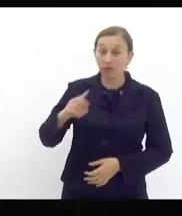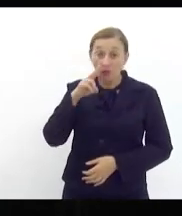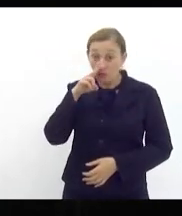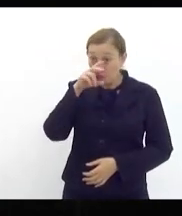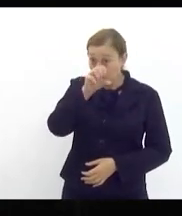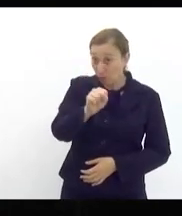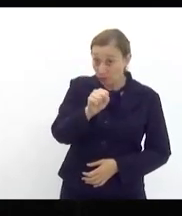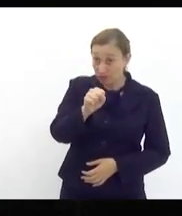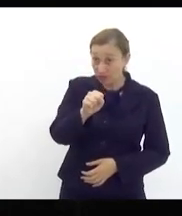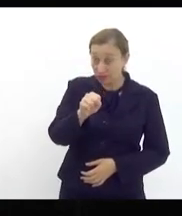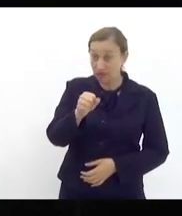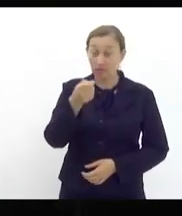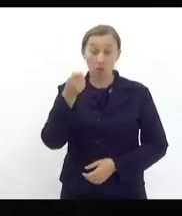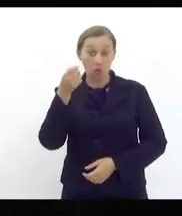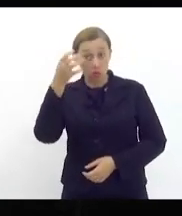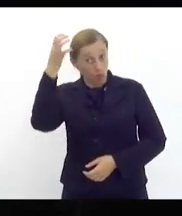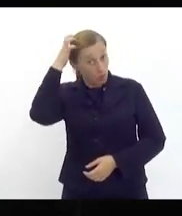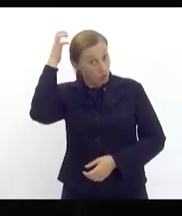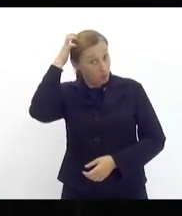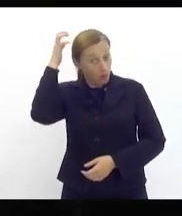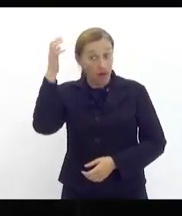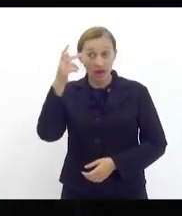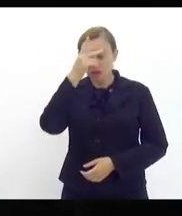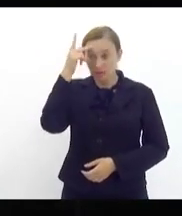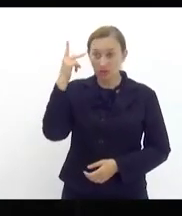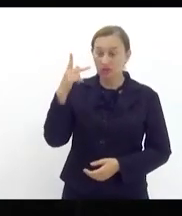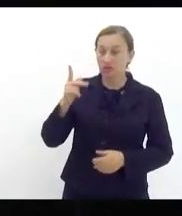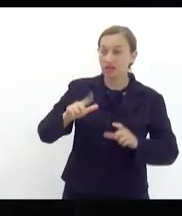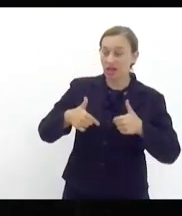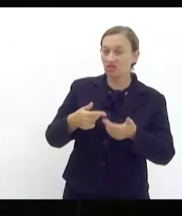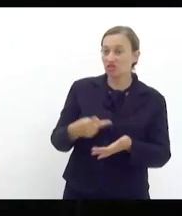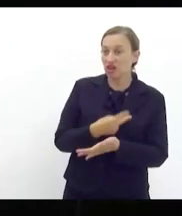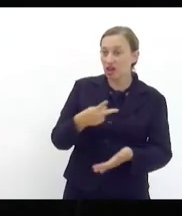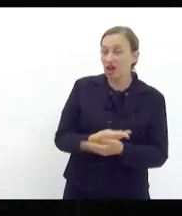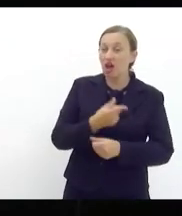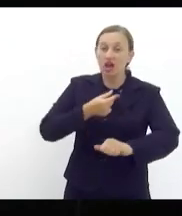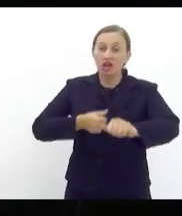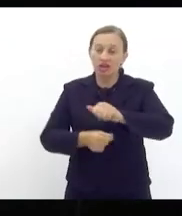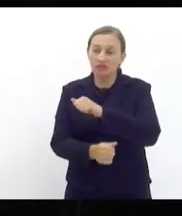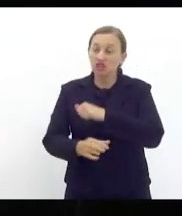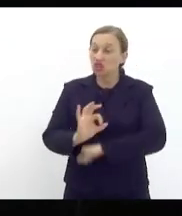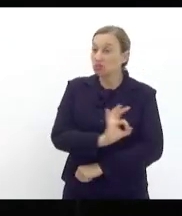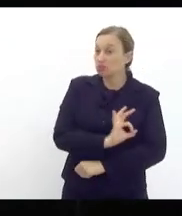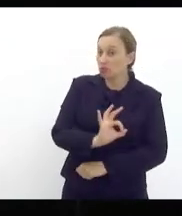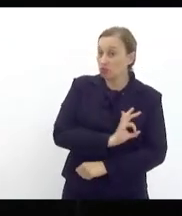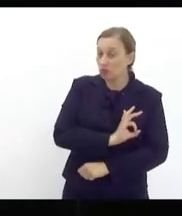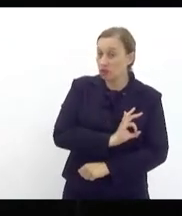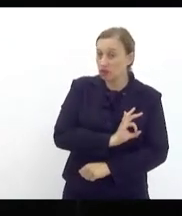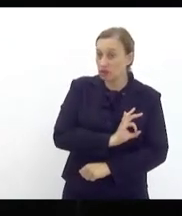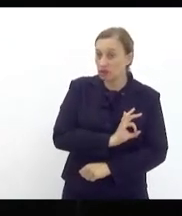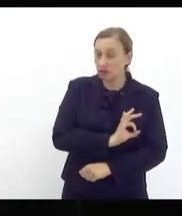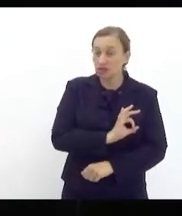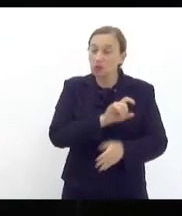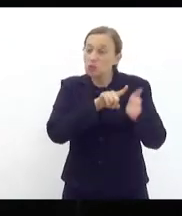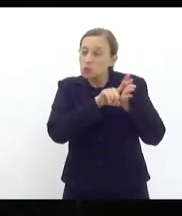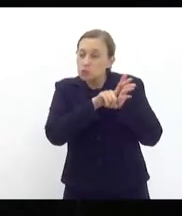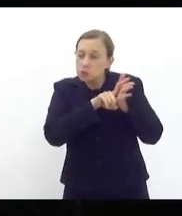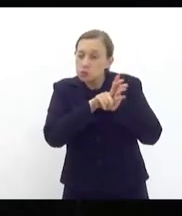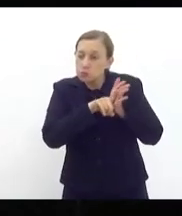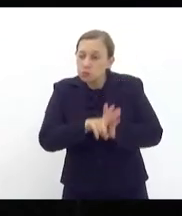para punir aqueles que fazem mal feito que é investir em polícia investigativa